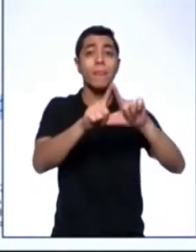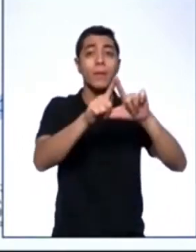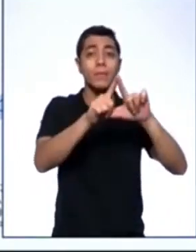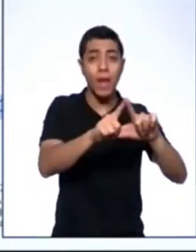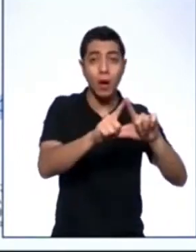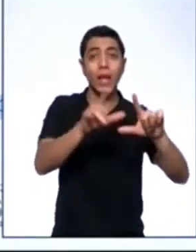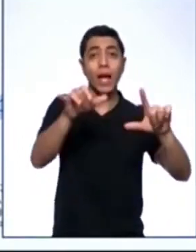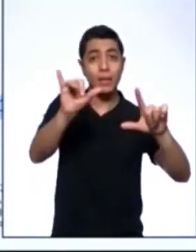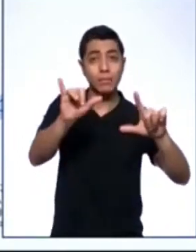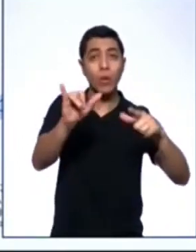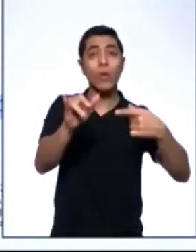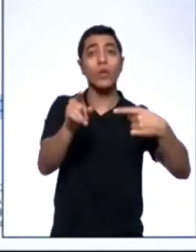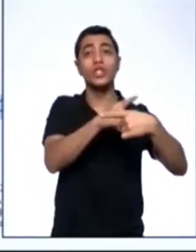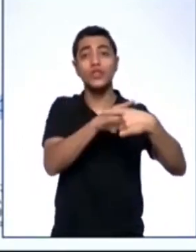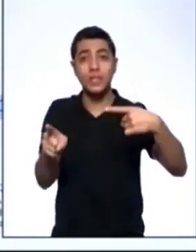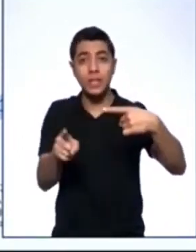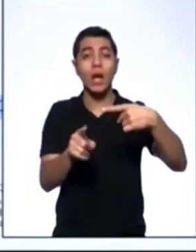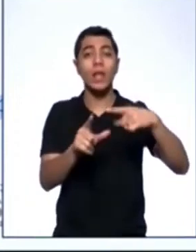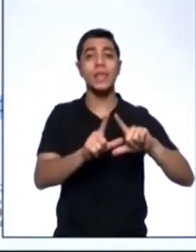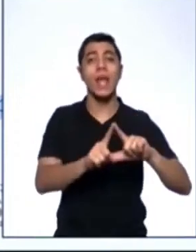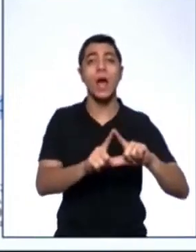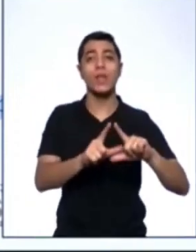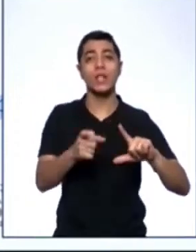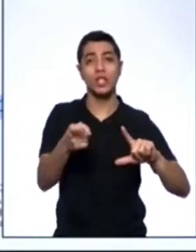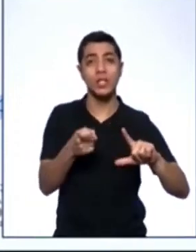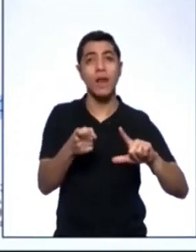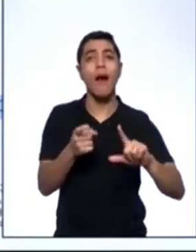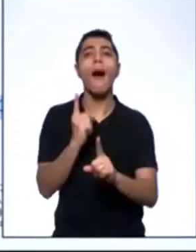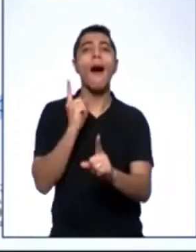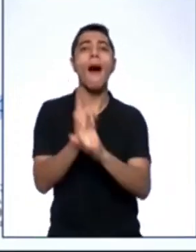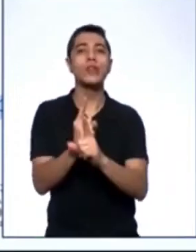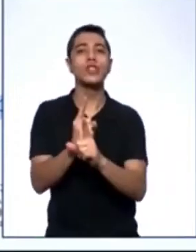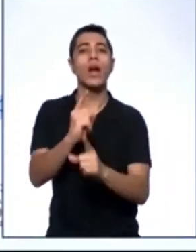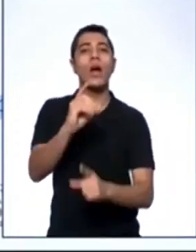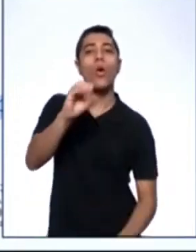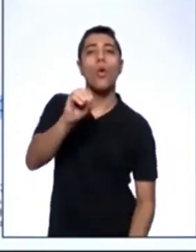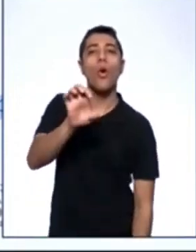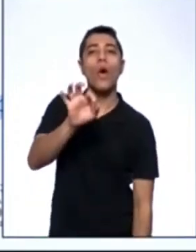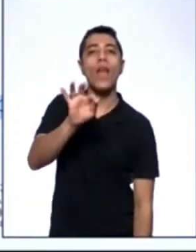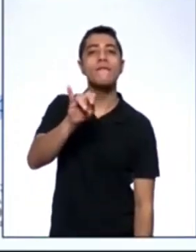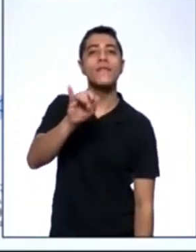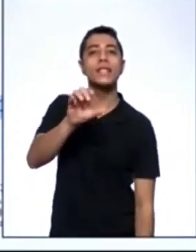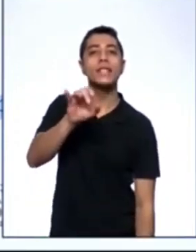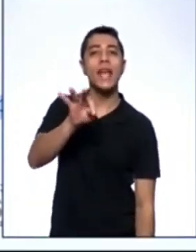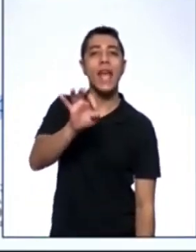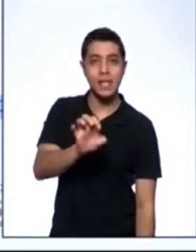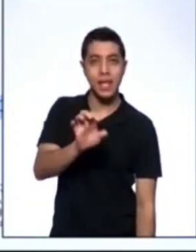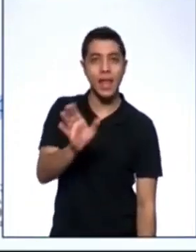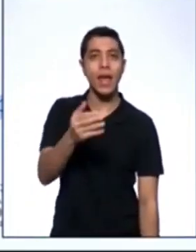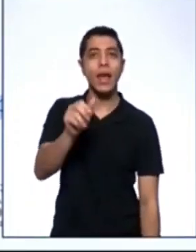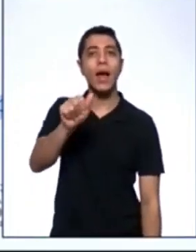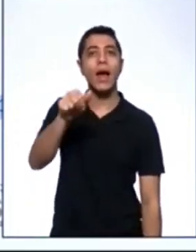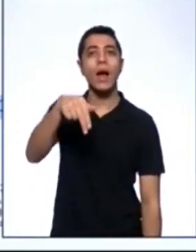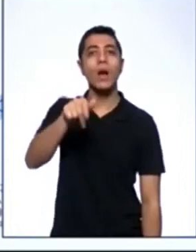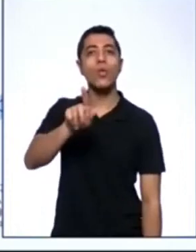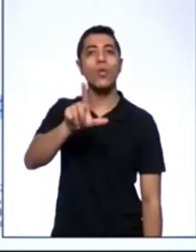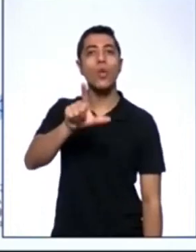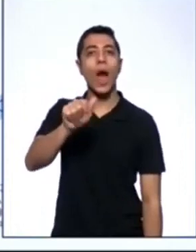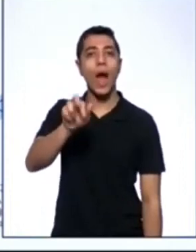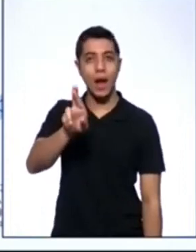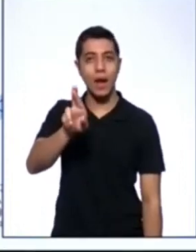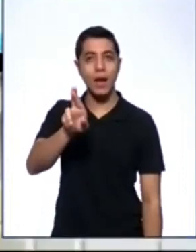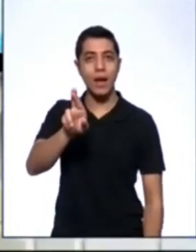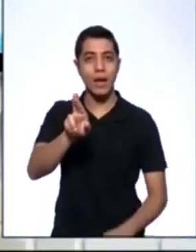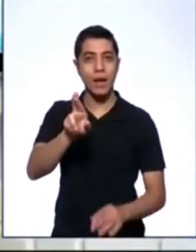Delta XT Down coeficiente angular da reta É sim e o